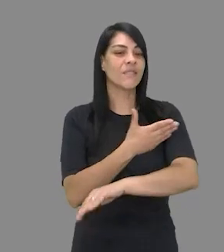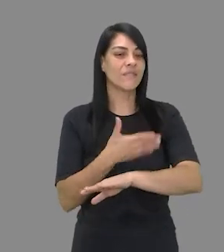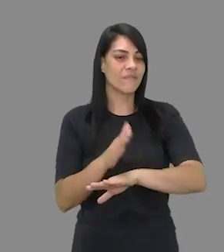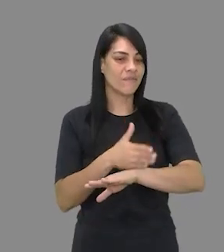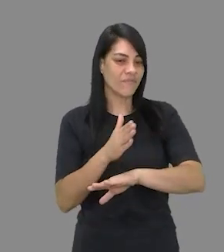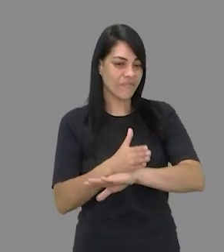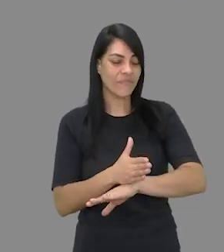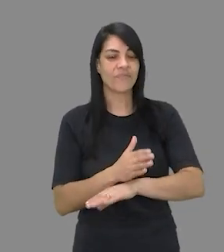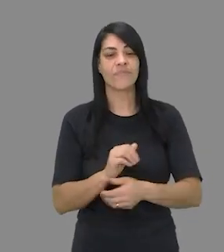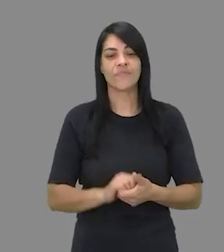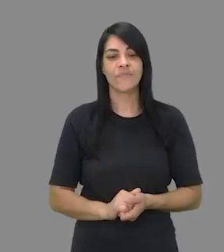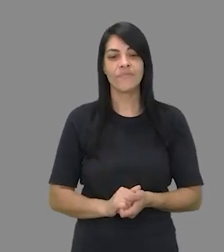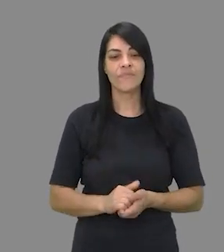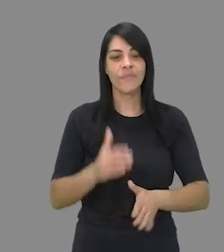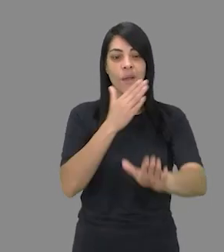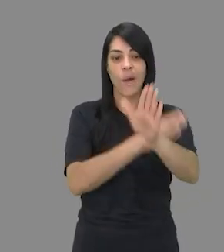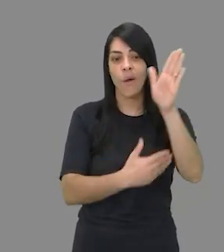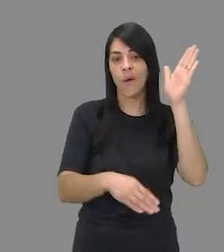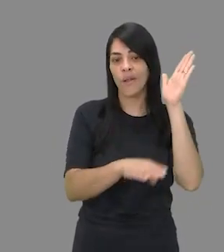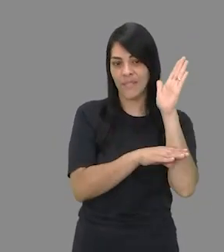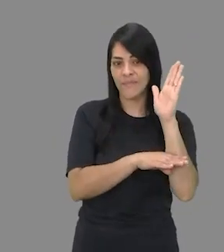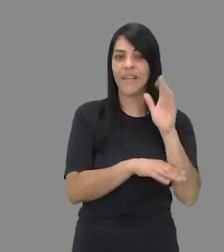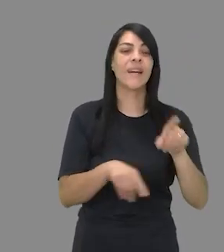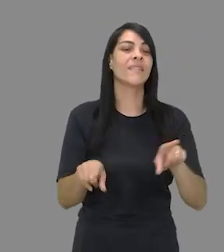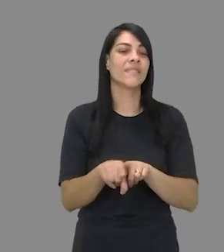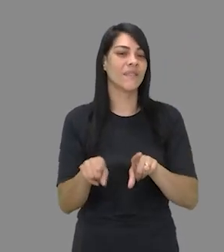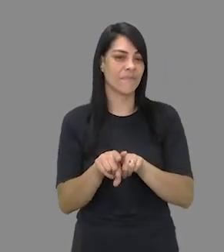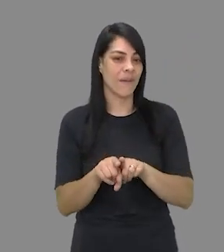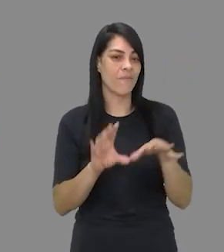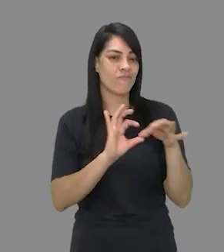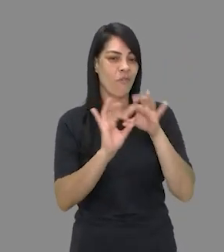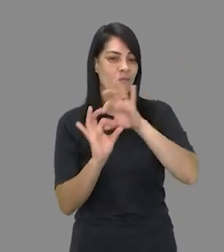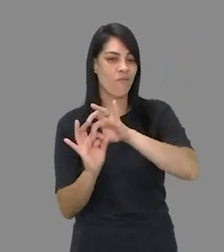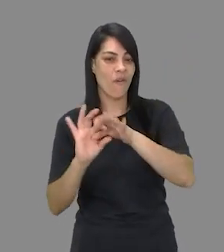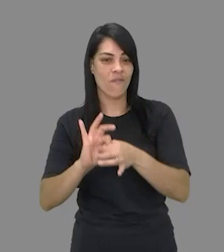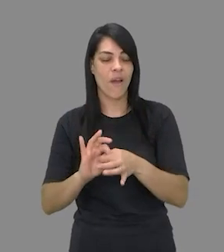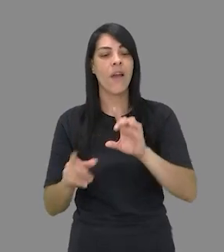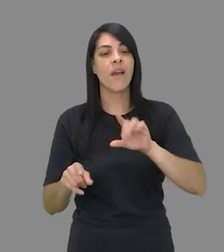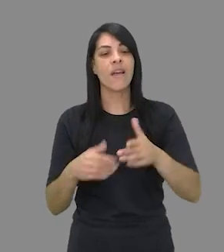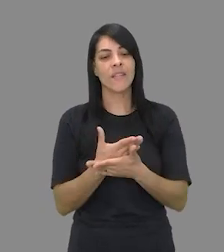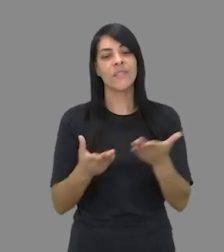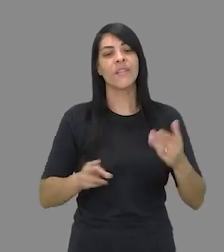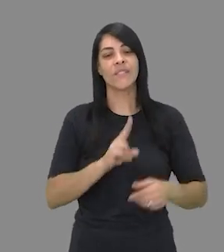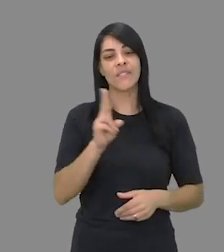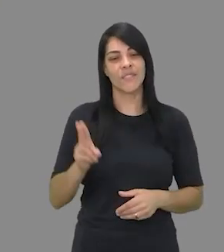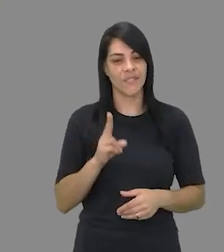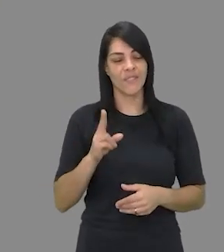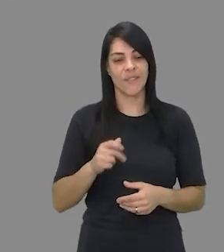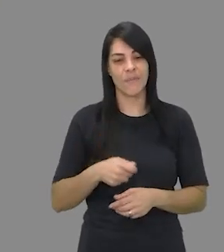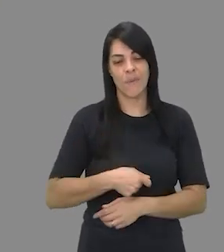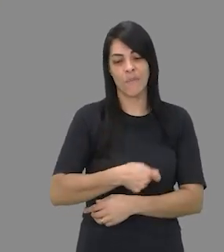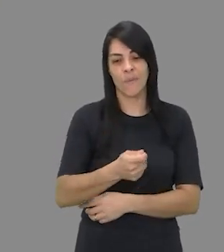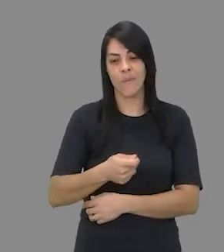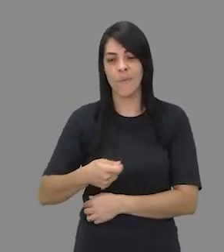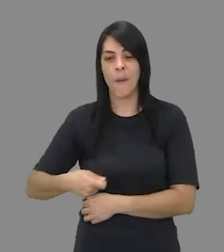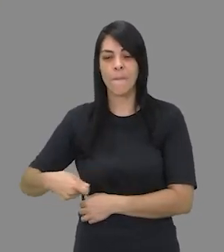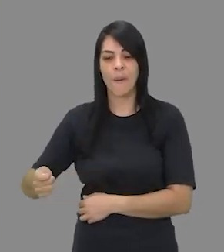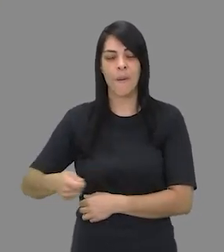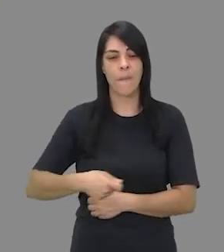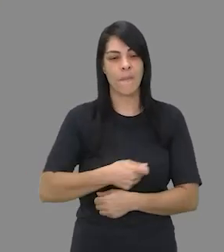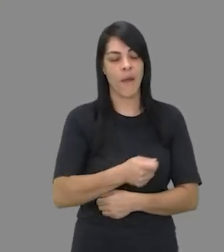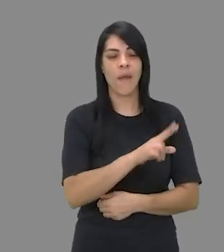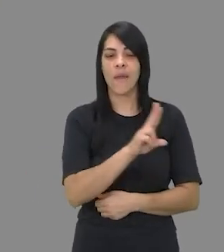modalidade olímpica e paralímpica, pronto, nós usamos o tênis de mesa. Aí, em questão